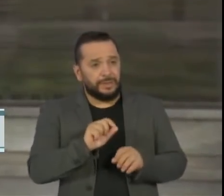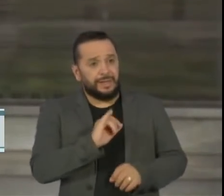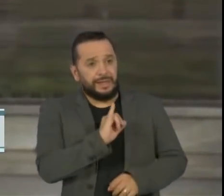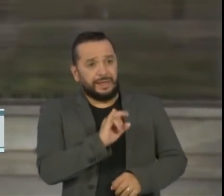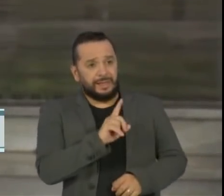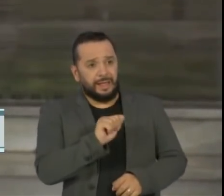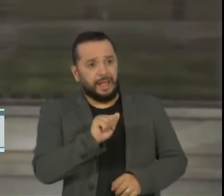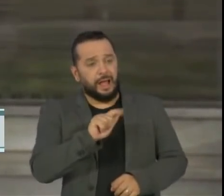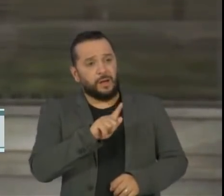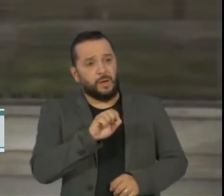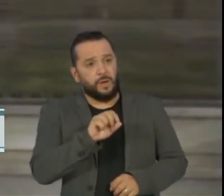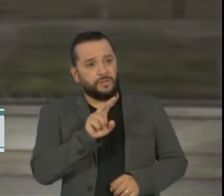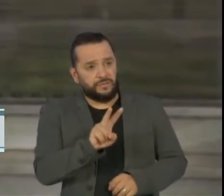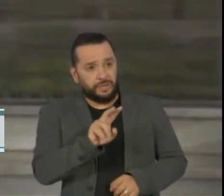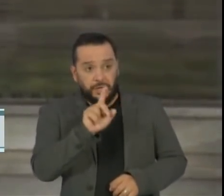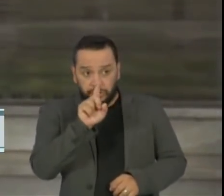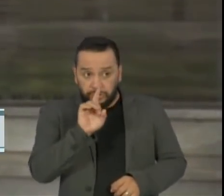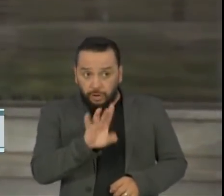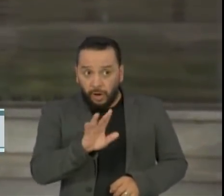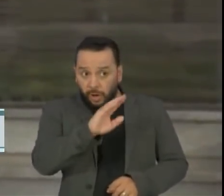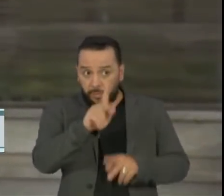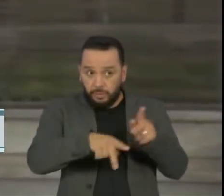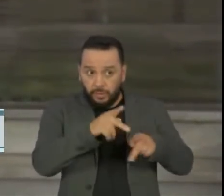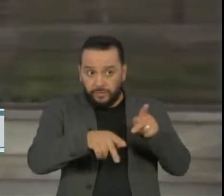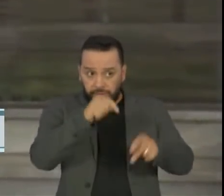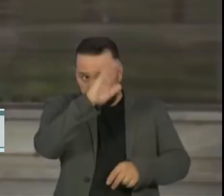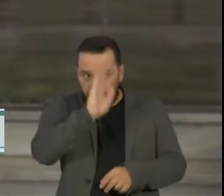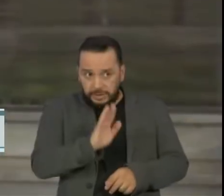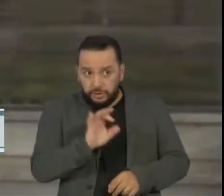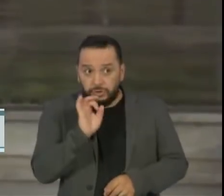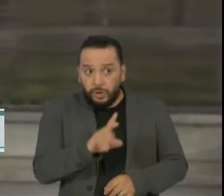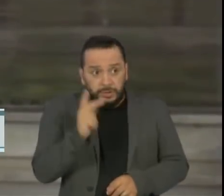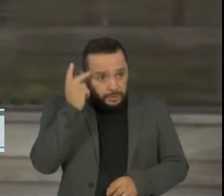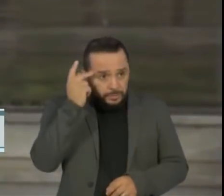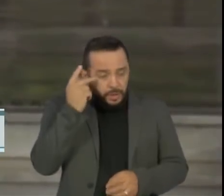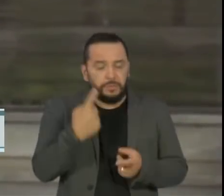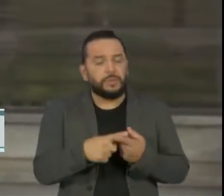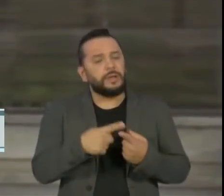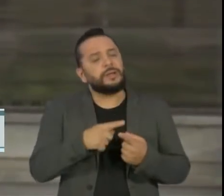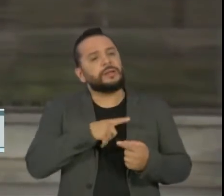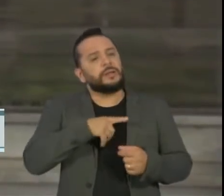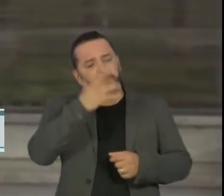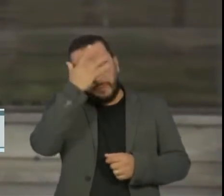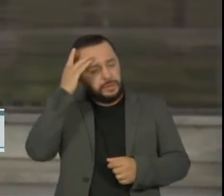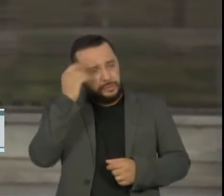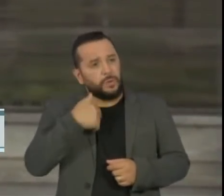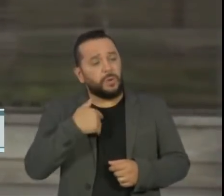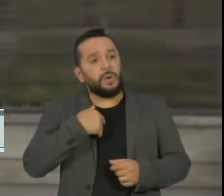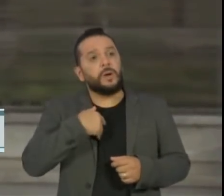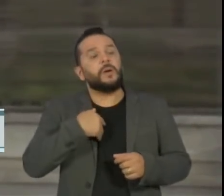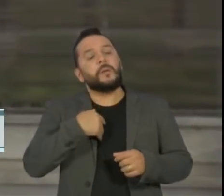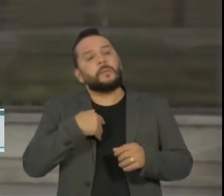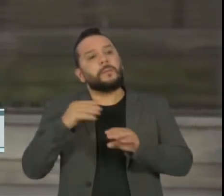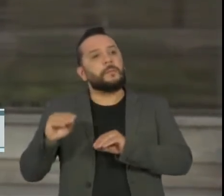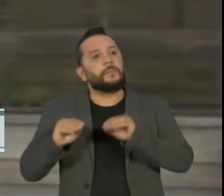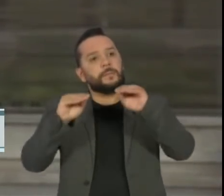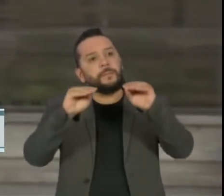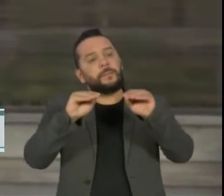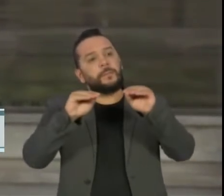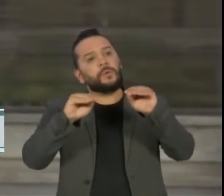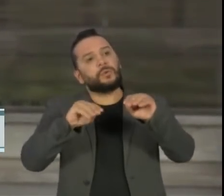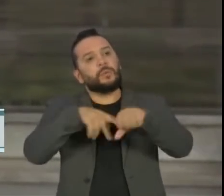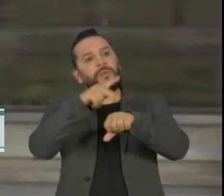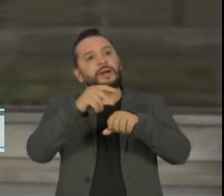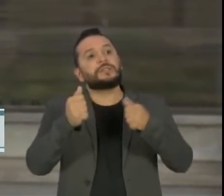só brasileiros podem participar, só daqui de São Paulo. A gente tem muitos brasileiros fora do país, Estônia, por exemplo, que é